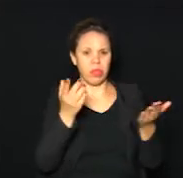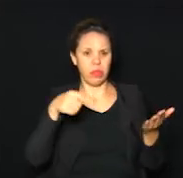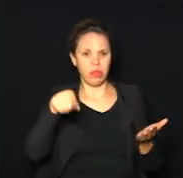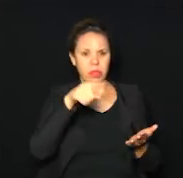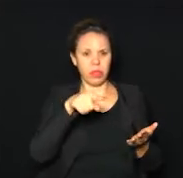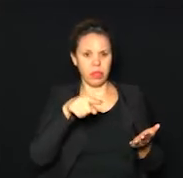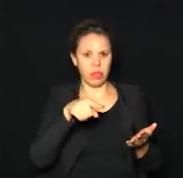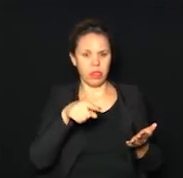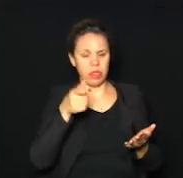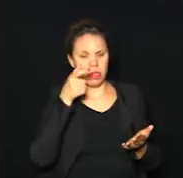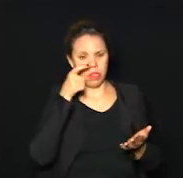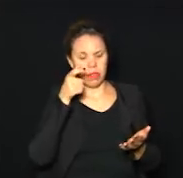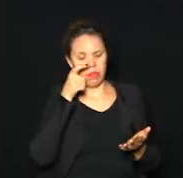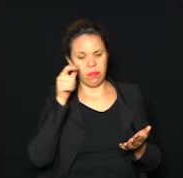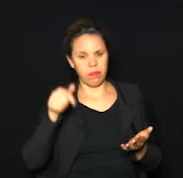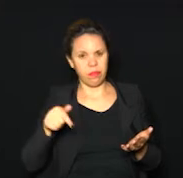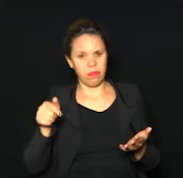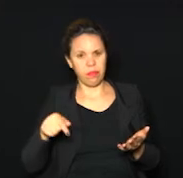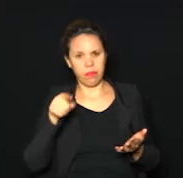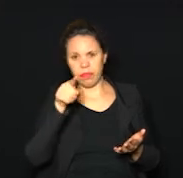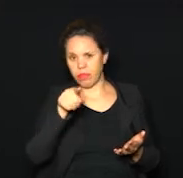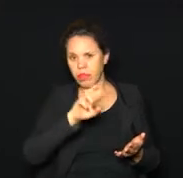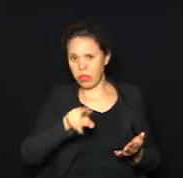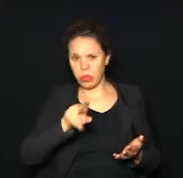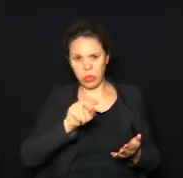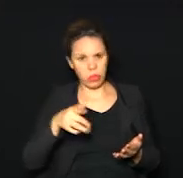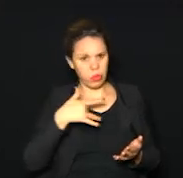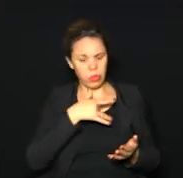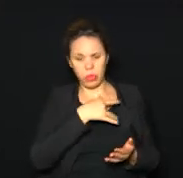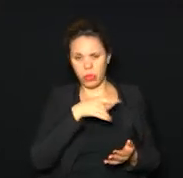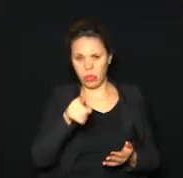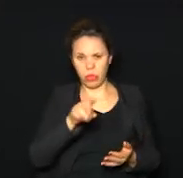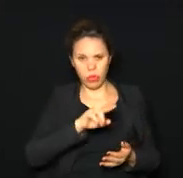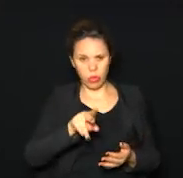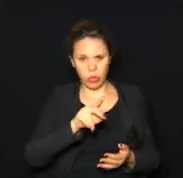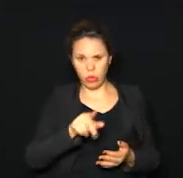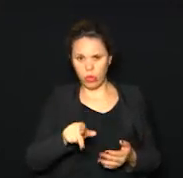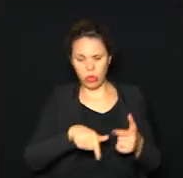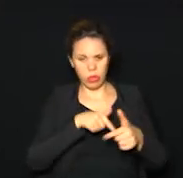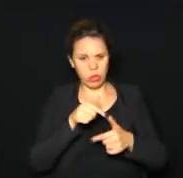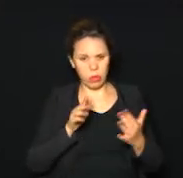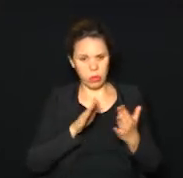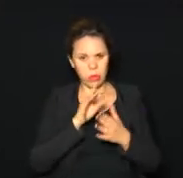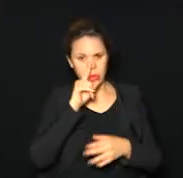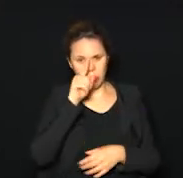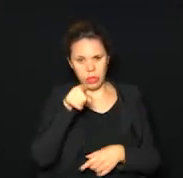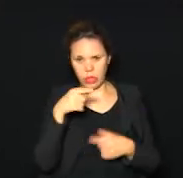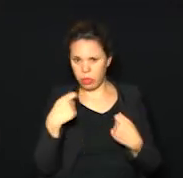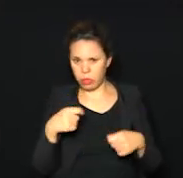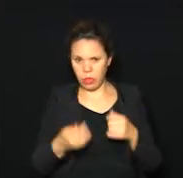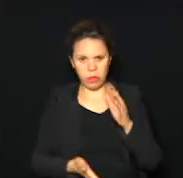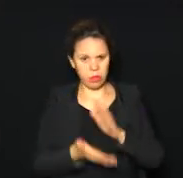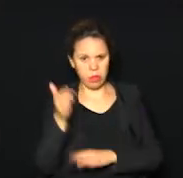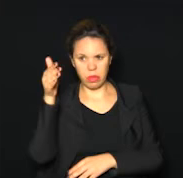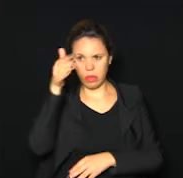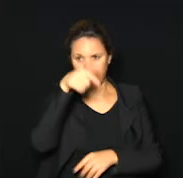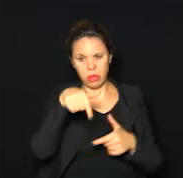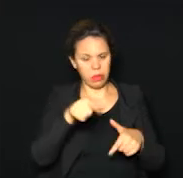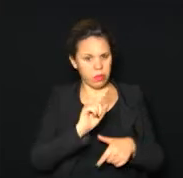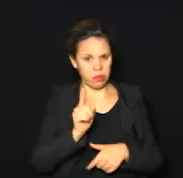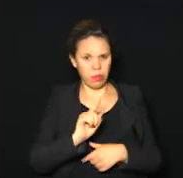está assistindo, se você não é da saúde, se você não é da linha de frente, se você não precisa sair para